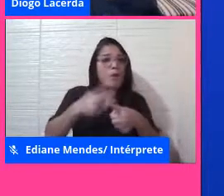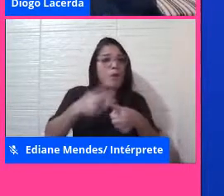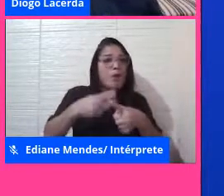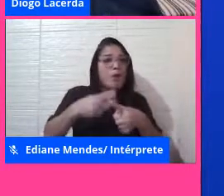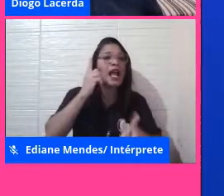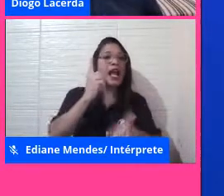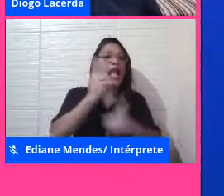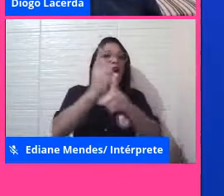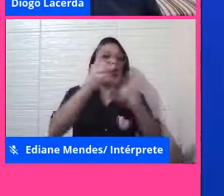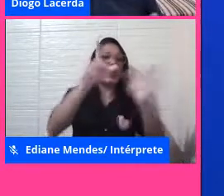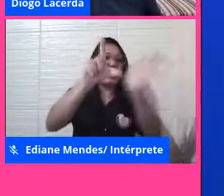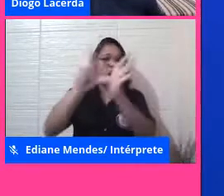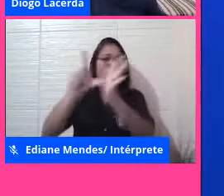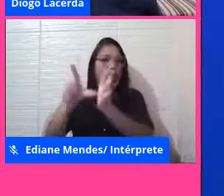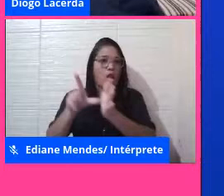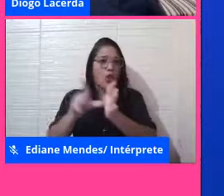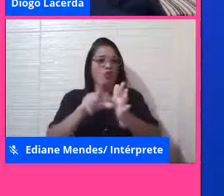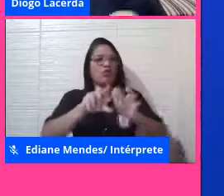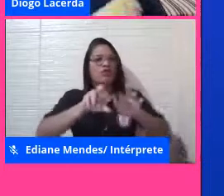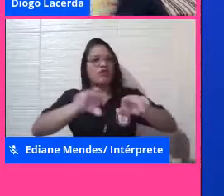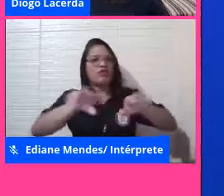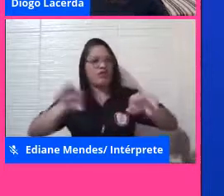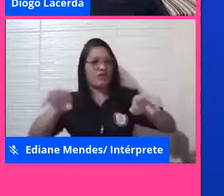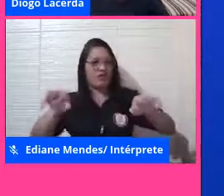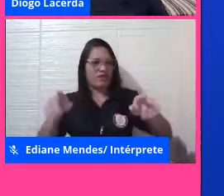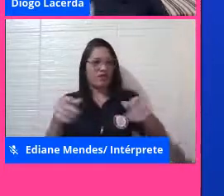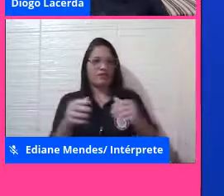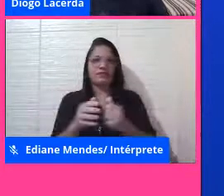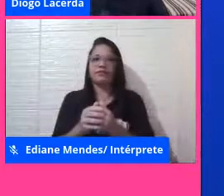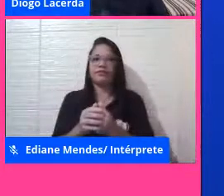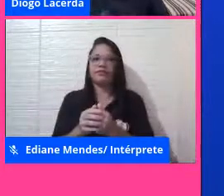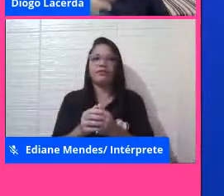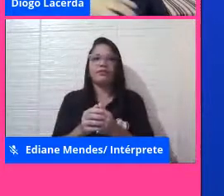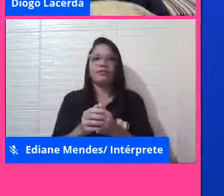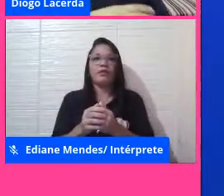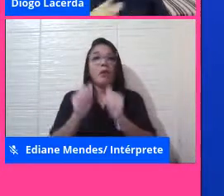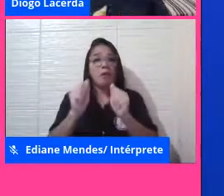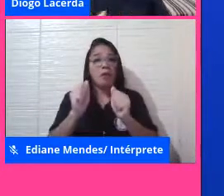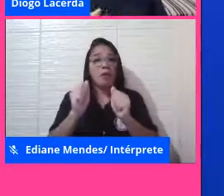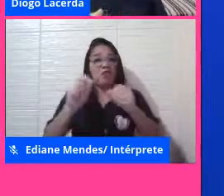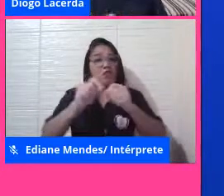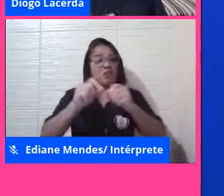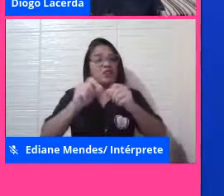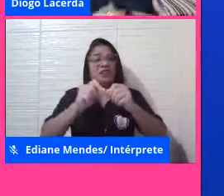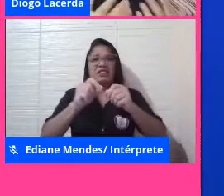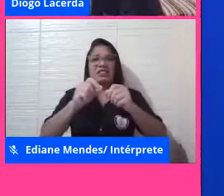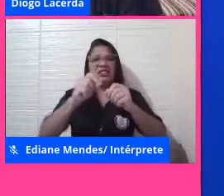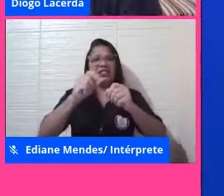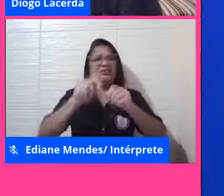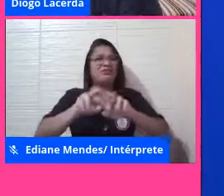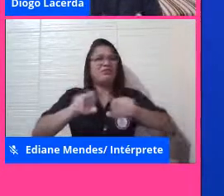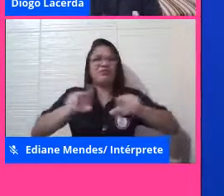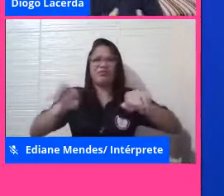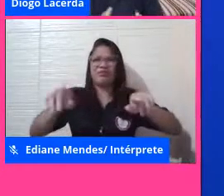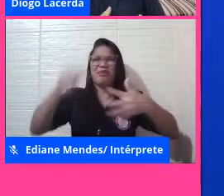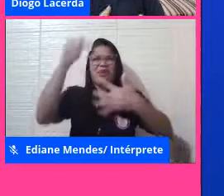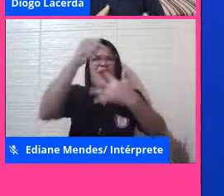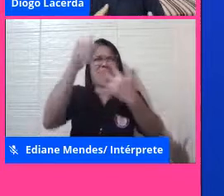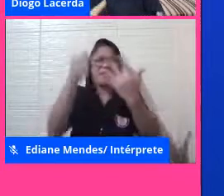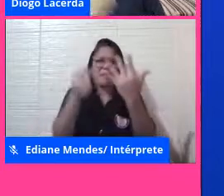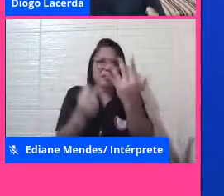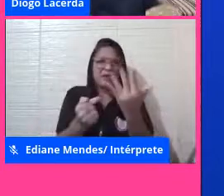anel, sei lá, através de fundição, tu pode fazer várias coisas. Então, você tem mais aplicações na área